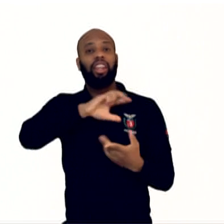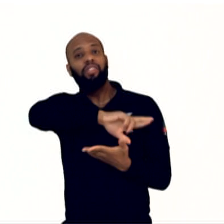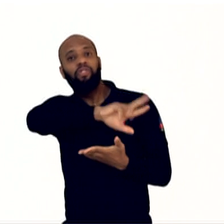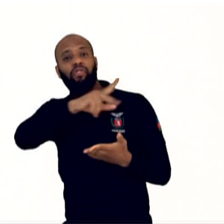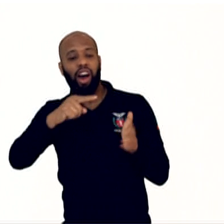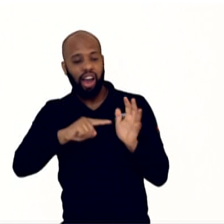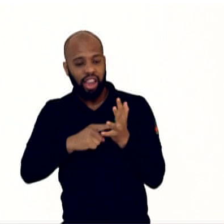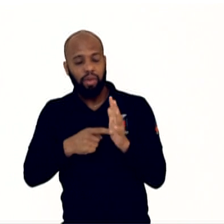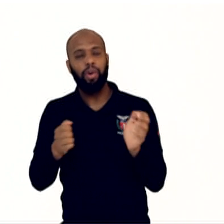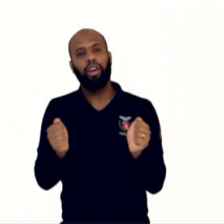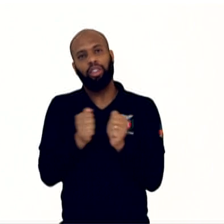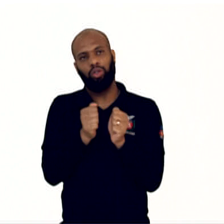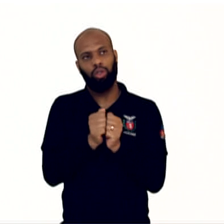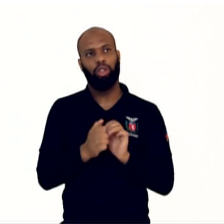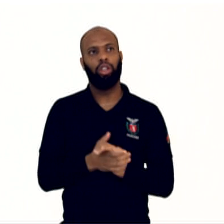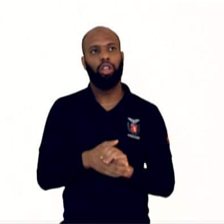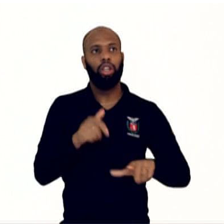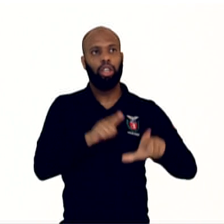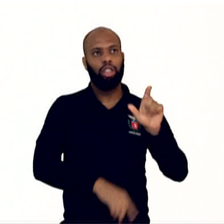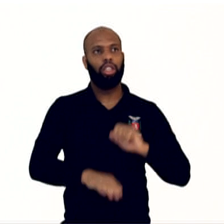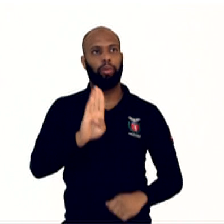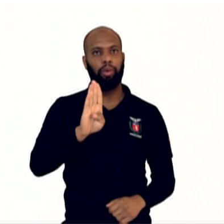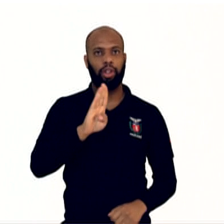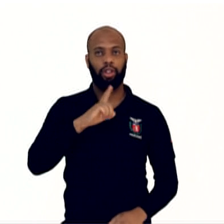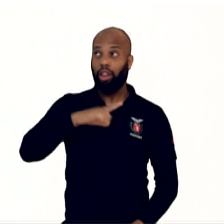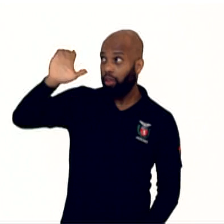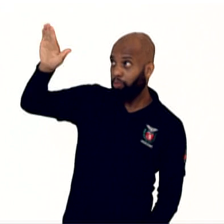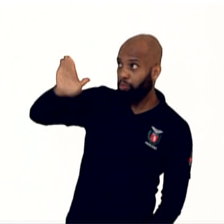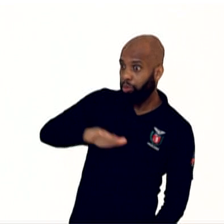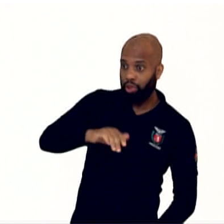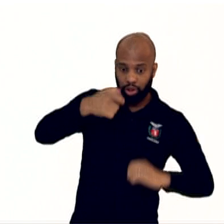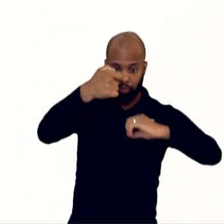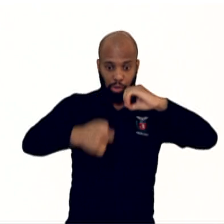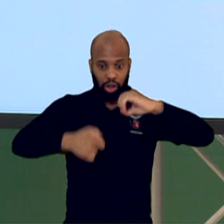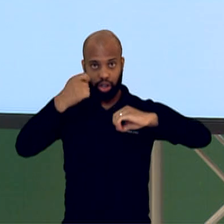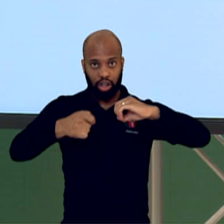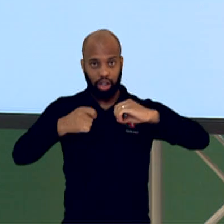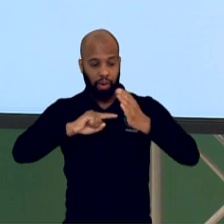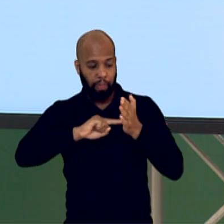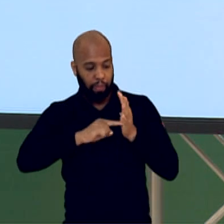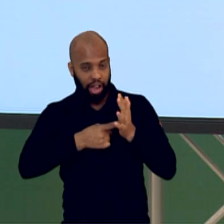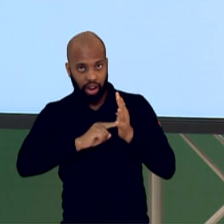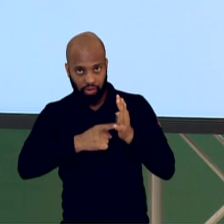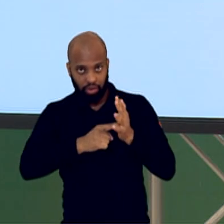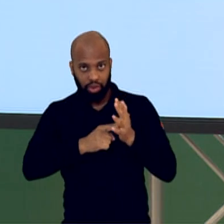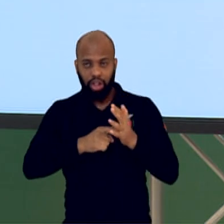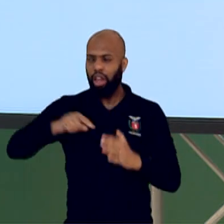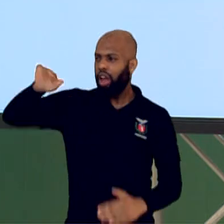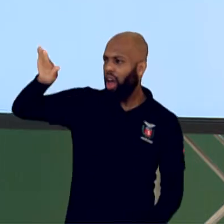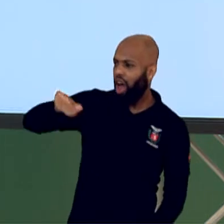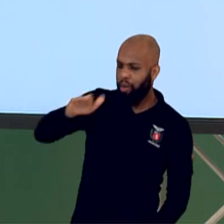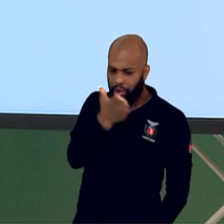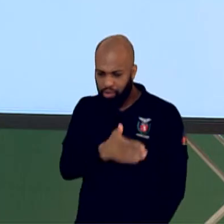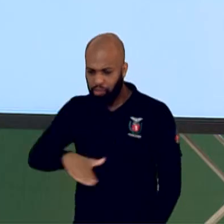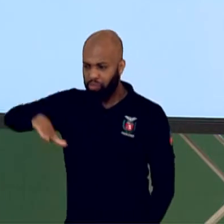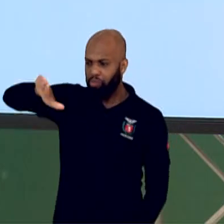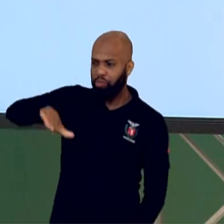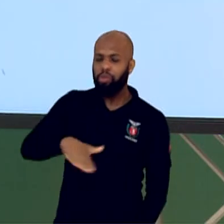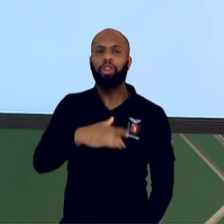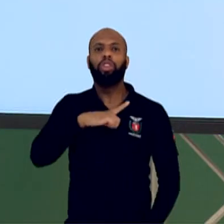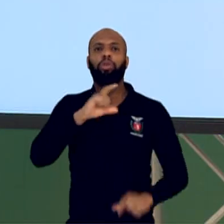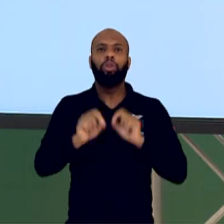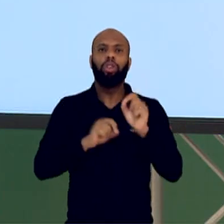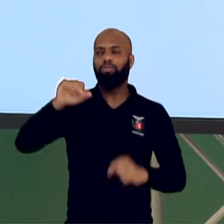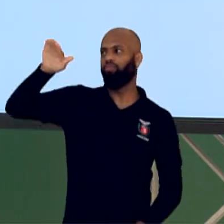simples trabalhando junto. Letra B, rampa, polia e parafuso. A rampa é que tipo de máquina simples? O